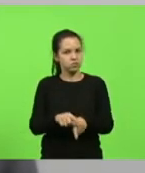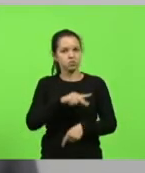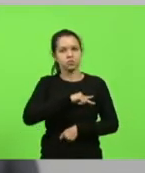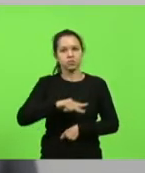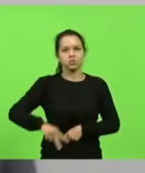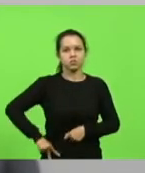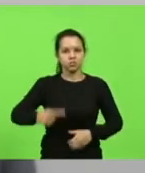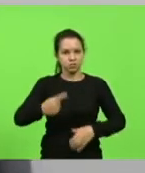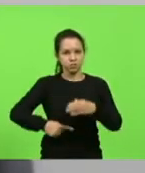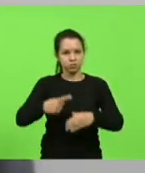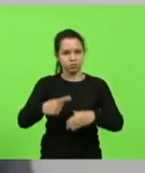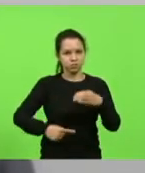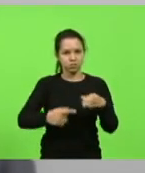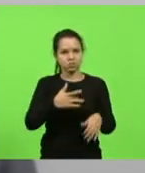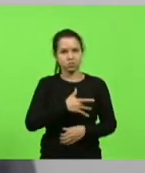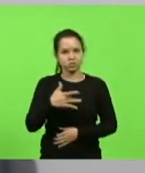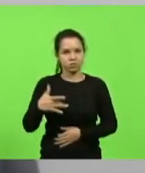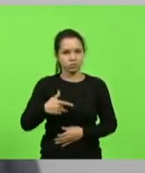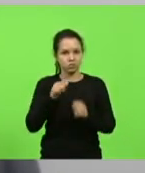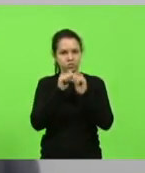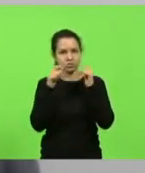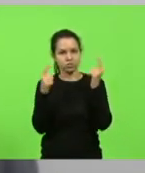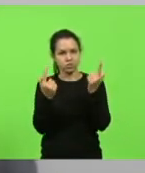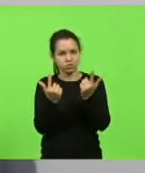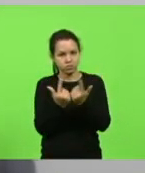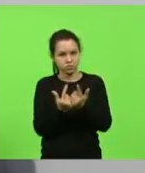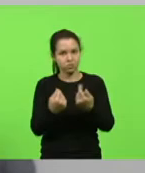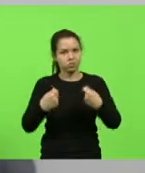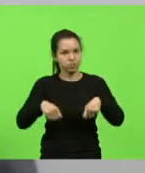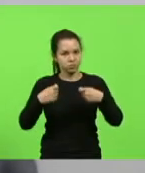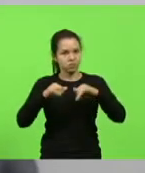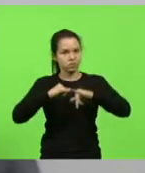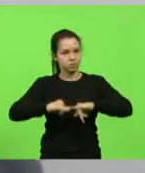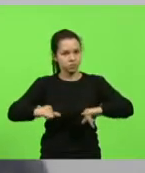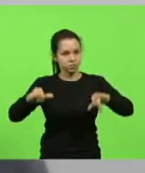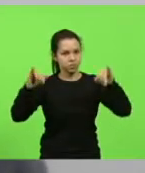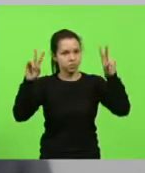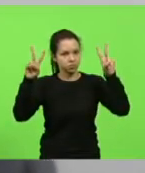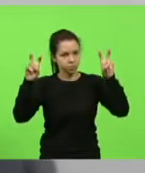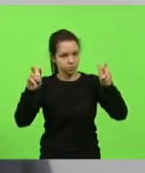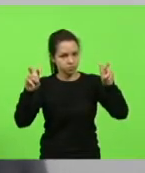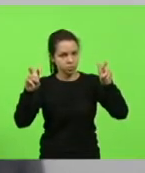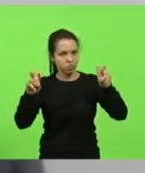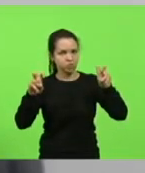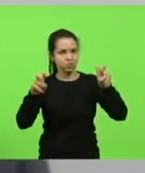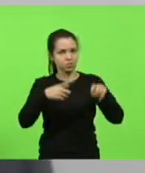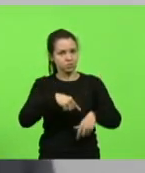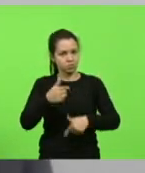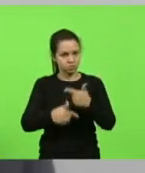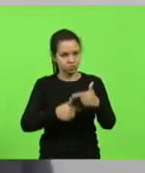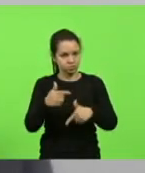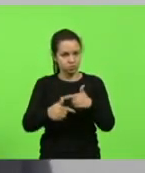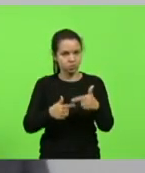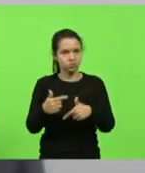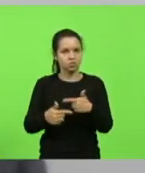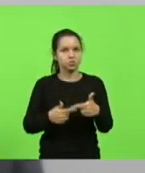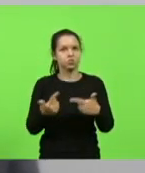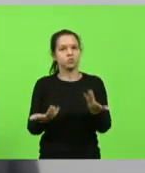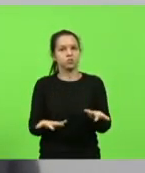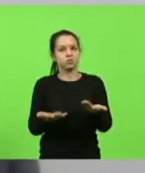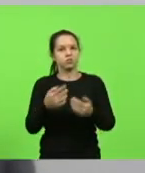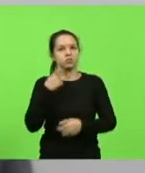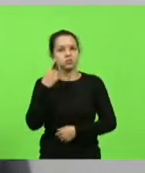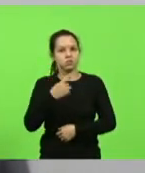de Saúde dessa casa, de fazer uma manifestação sobre isso. Eu acho que a deputada Luciane já colocou